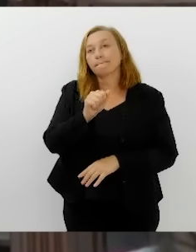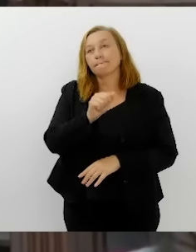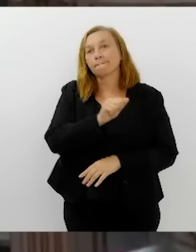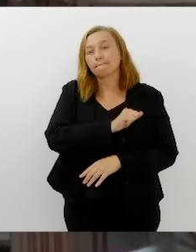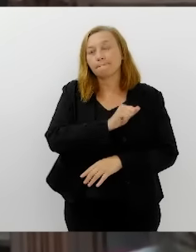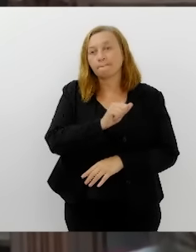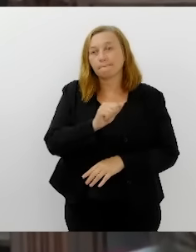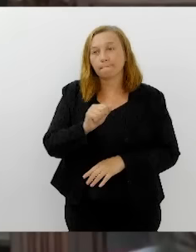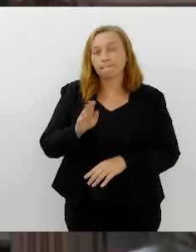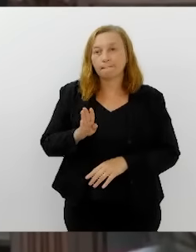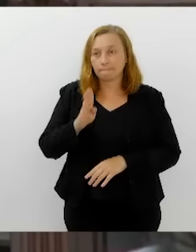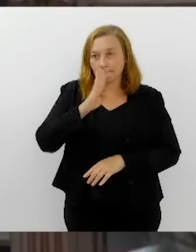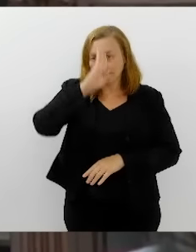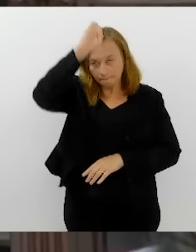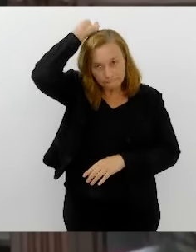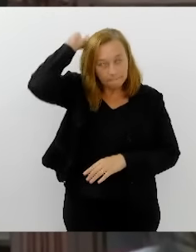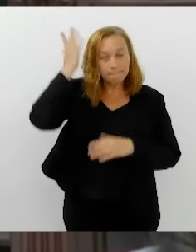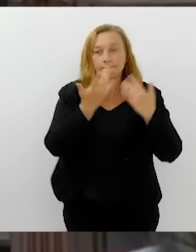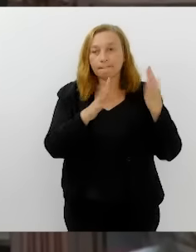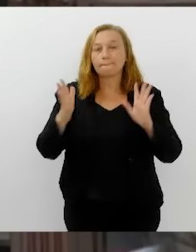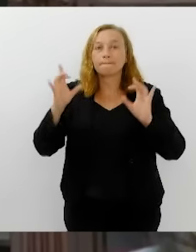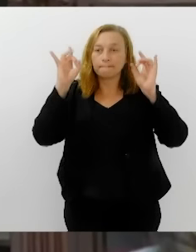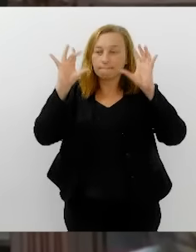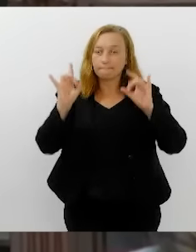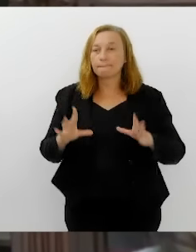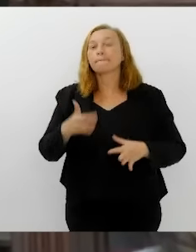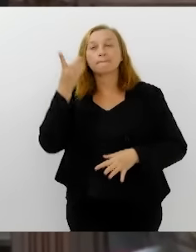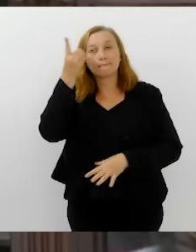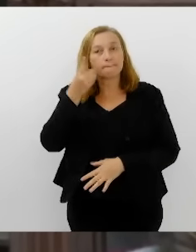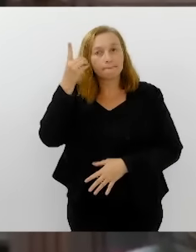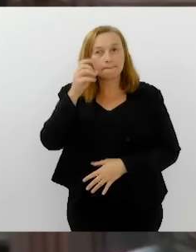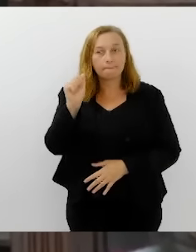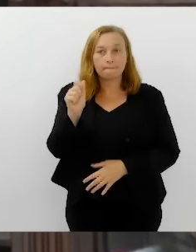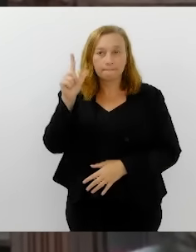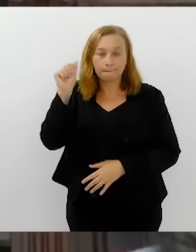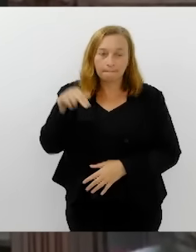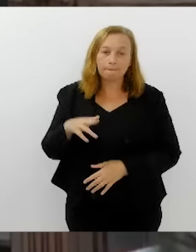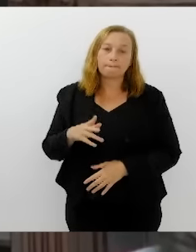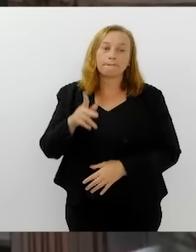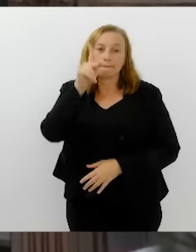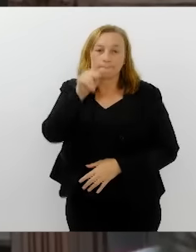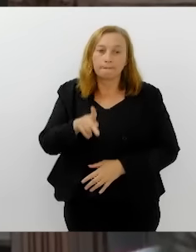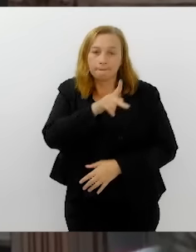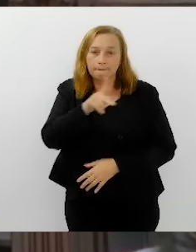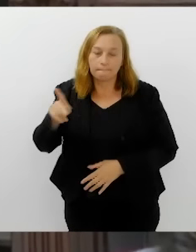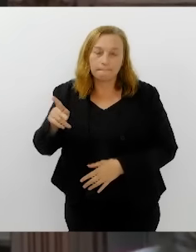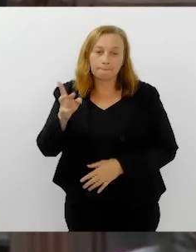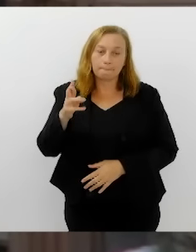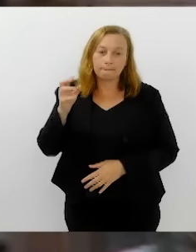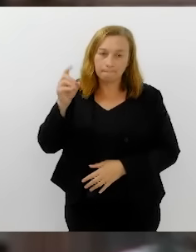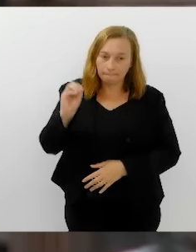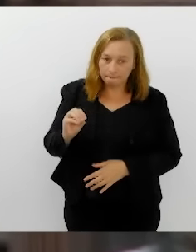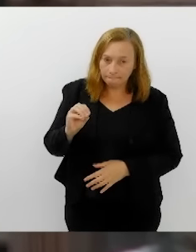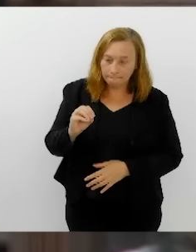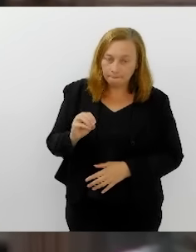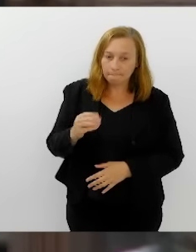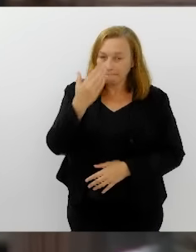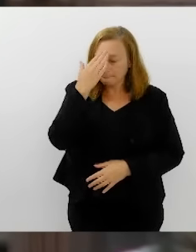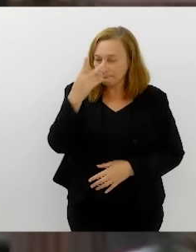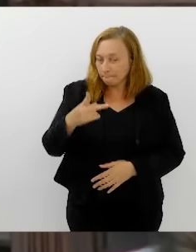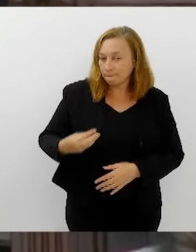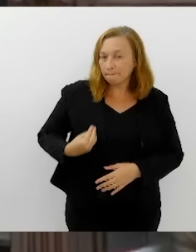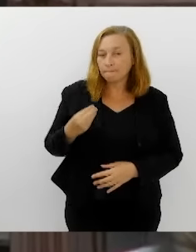saudação inicial a Vossa Excelência, deputado Alan Lopes, o Padre Ricardo José Basso. Obrigado pela presença aqui